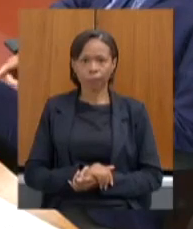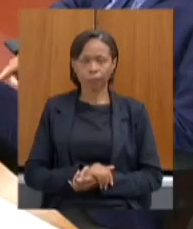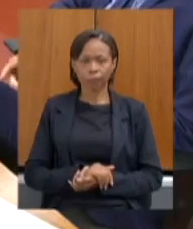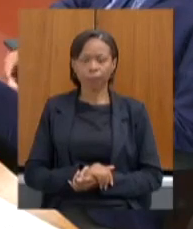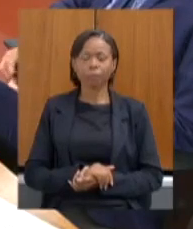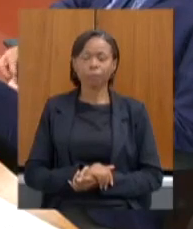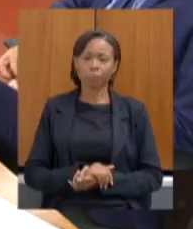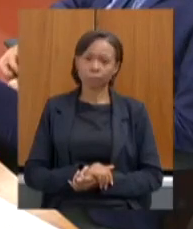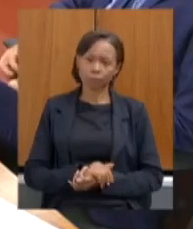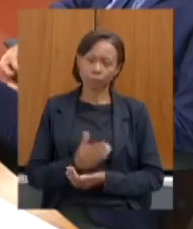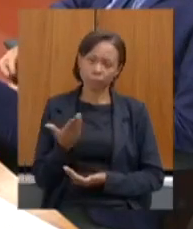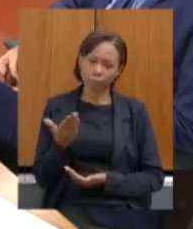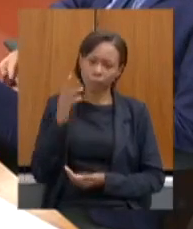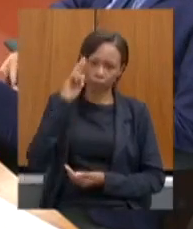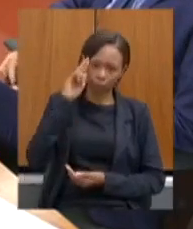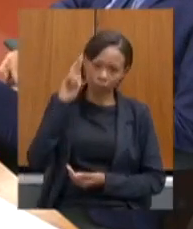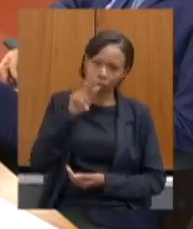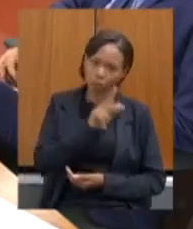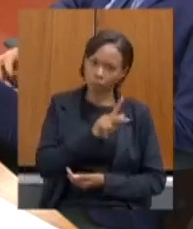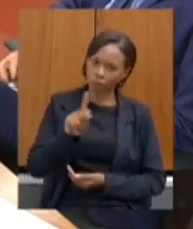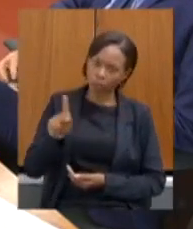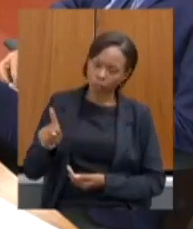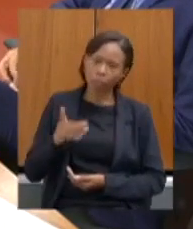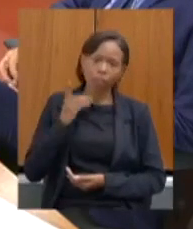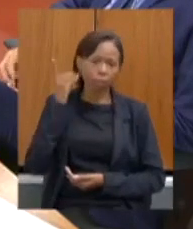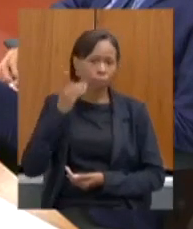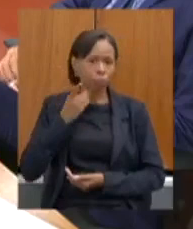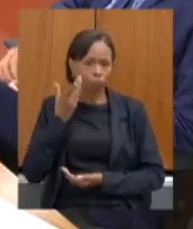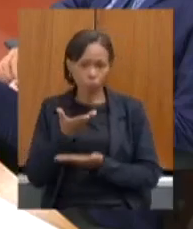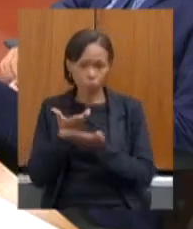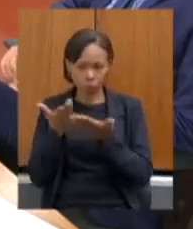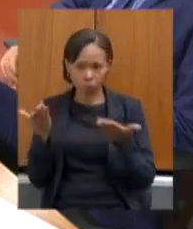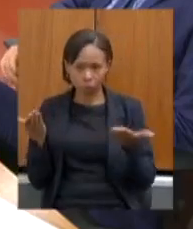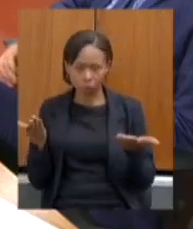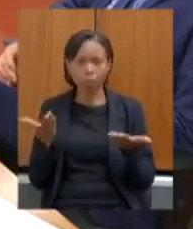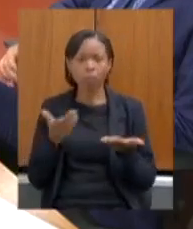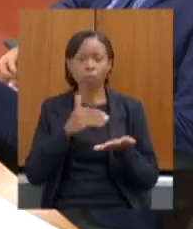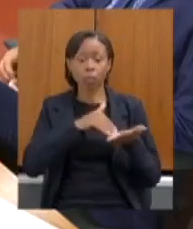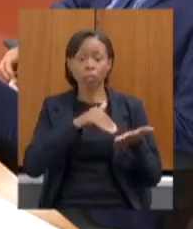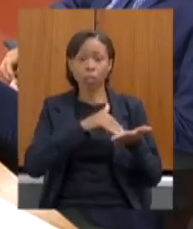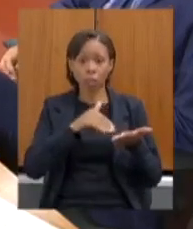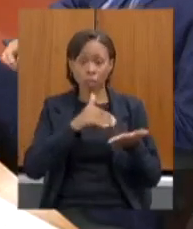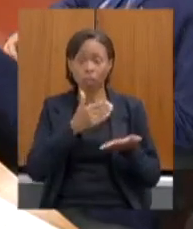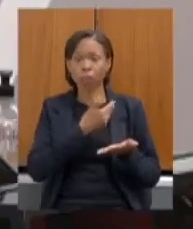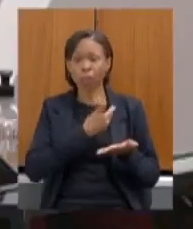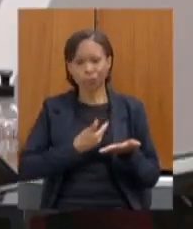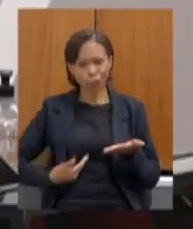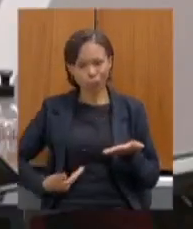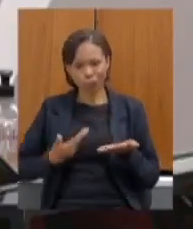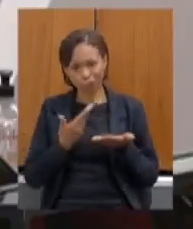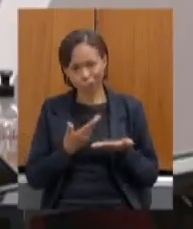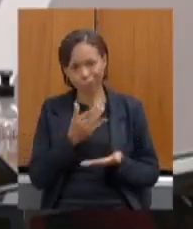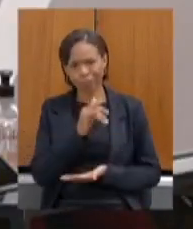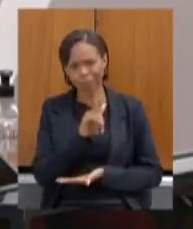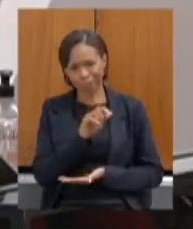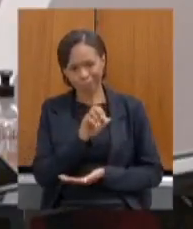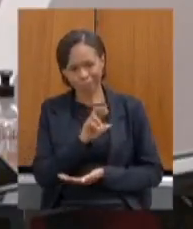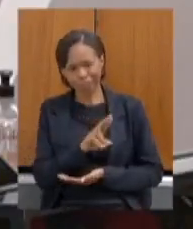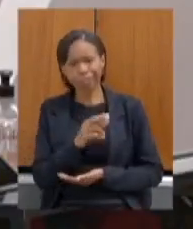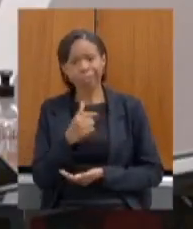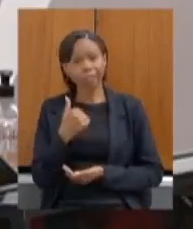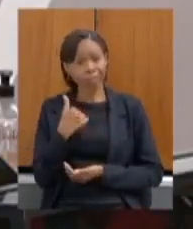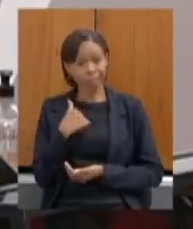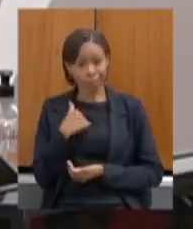Presidente, senhoras e senhores deputados, nosso secretário de Estado, Igor Eto, minha fala hoje vai